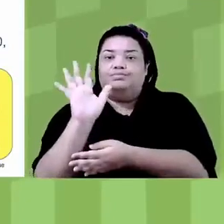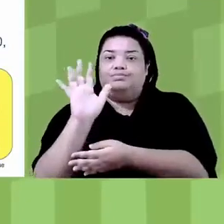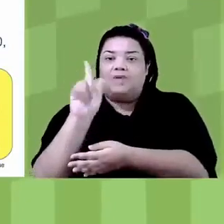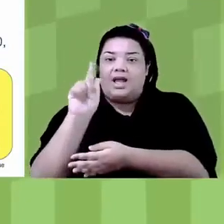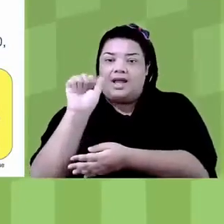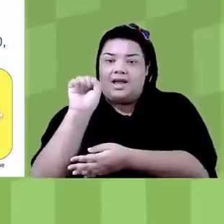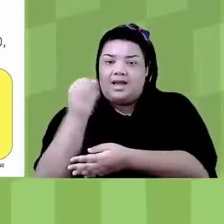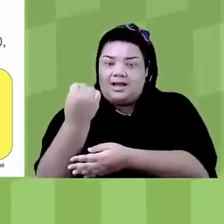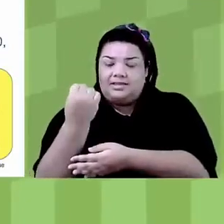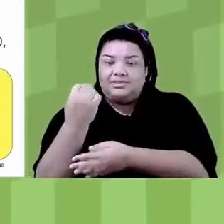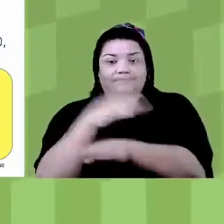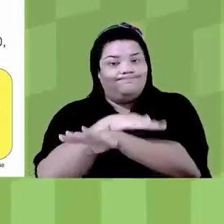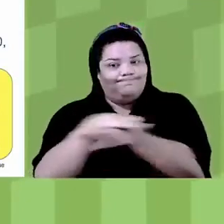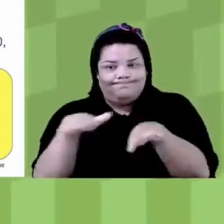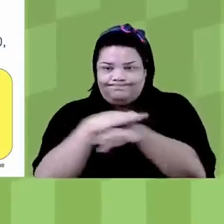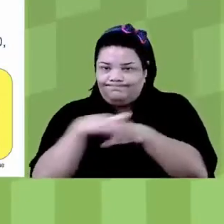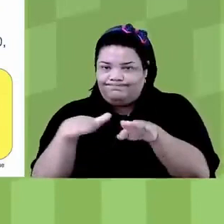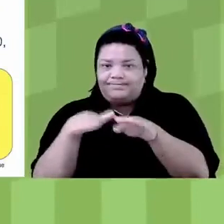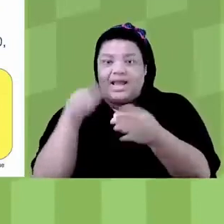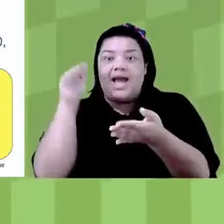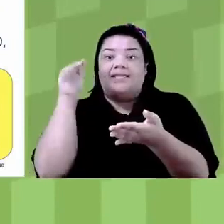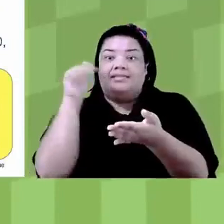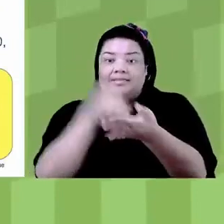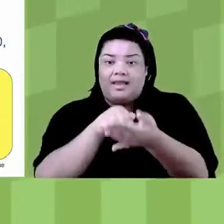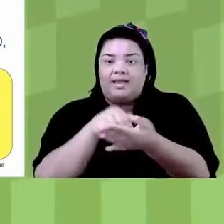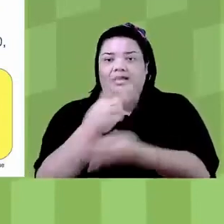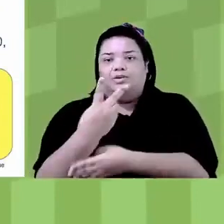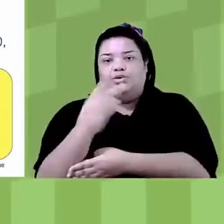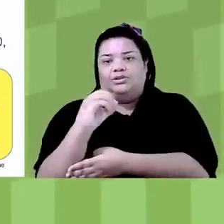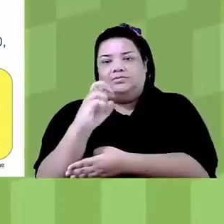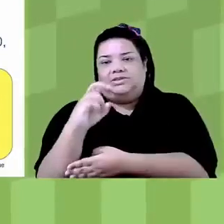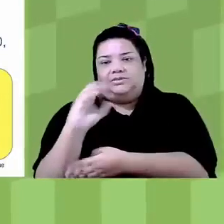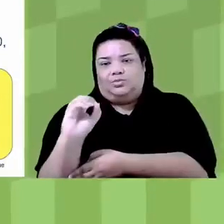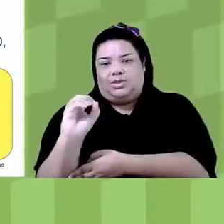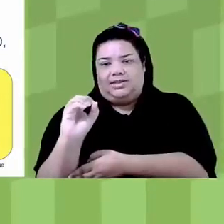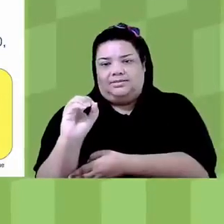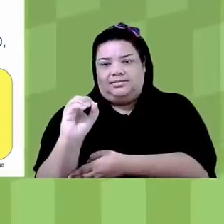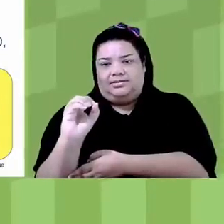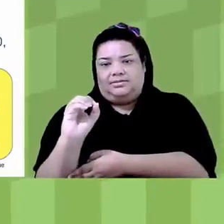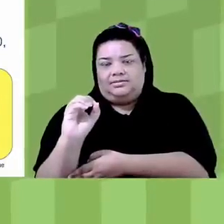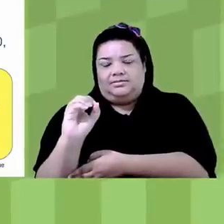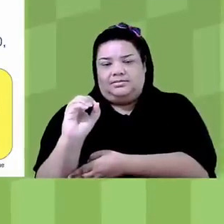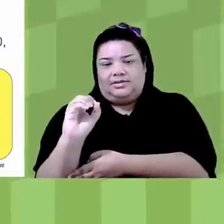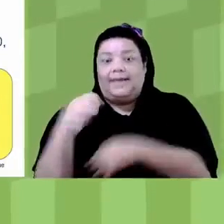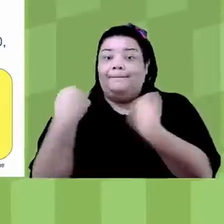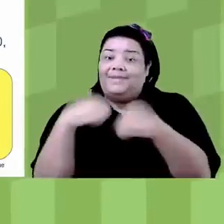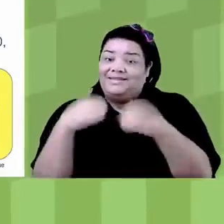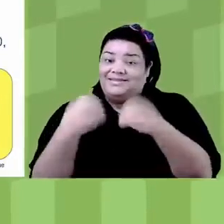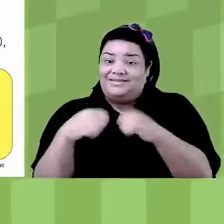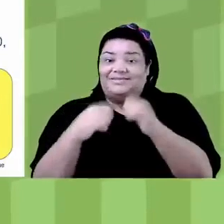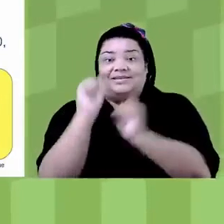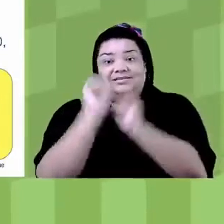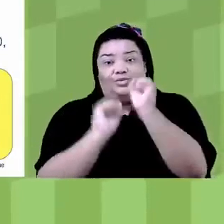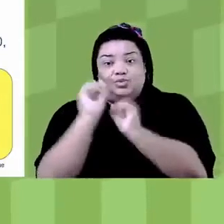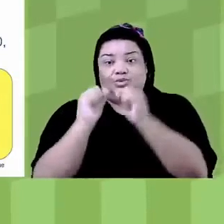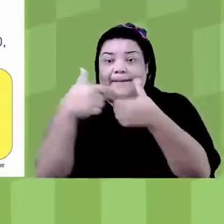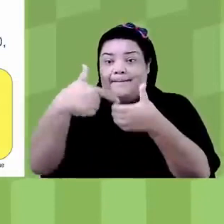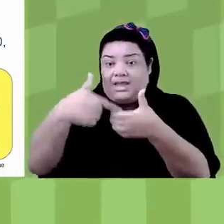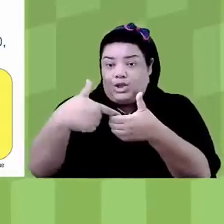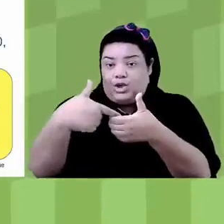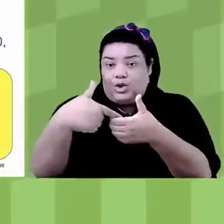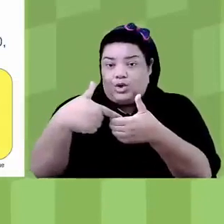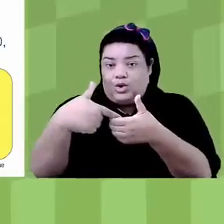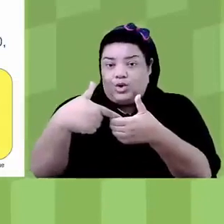com a indústria do petróleo até essa data, né? Ou, para ficar abaixo de 2 graus,